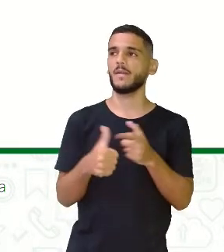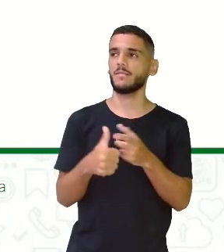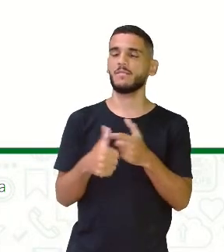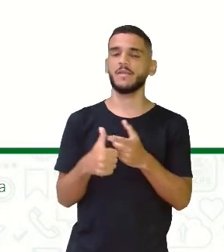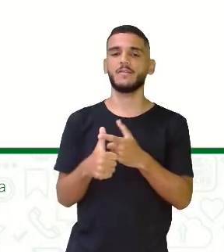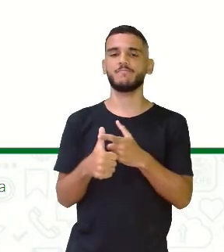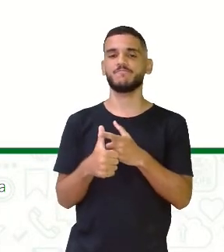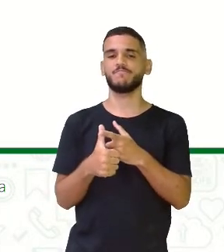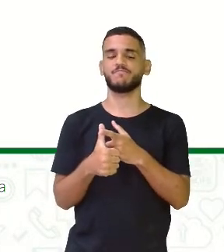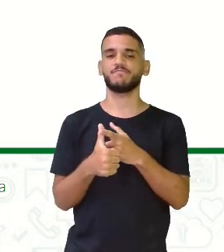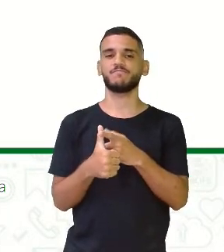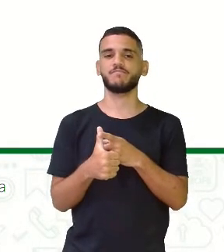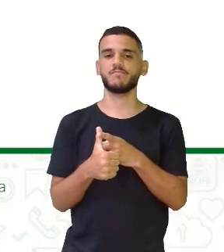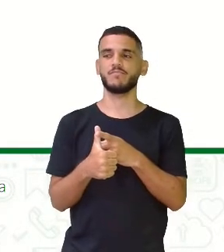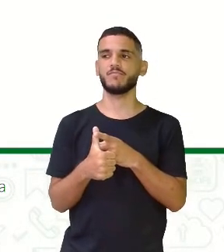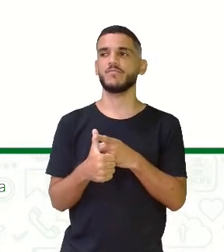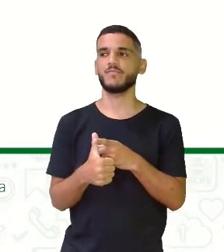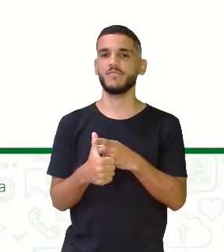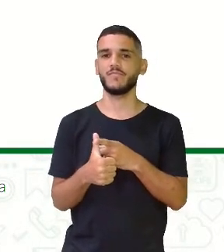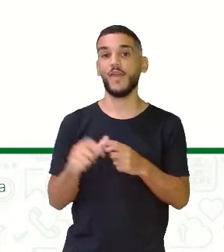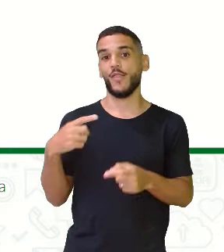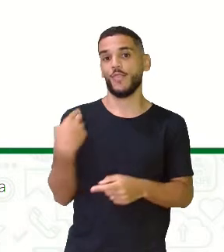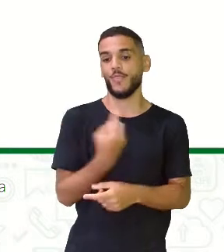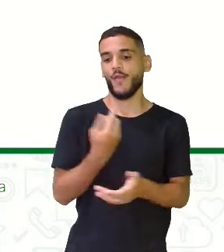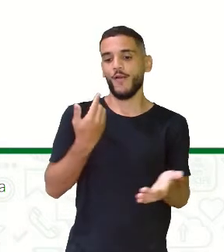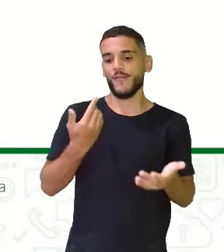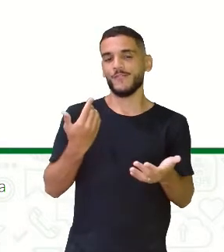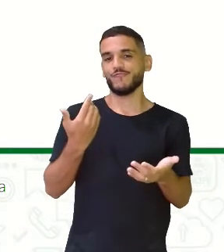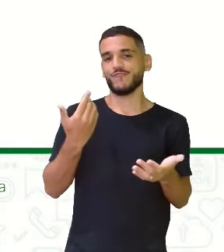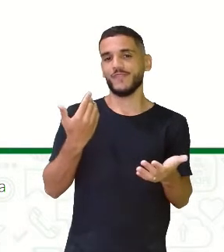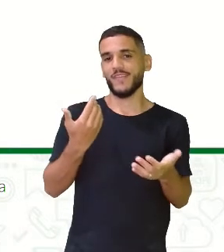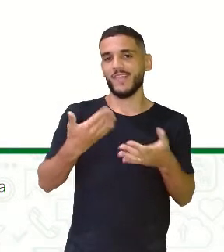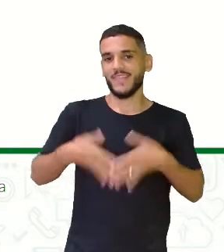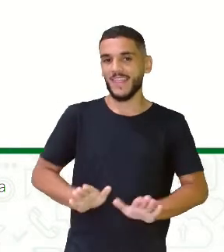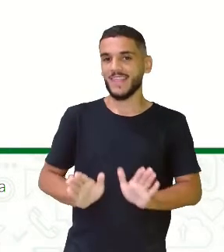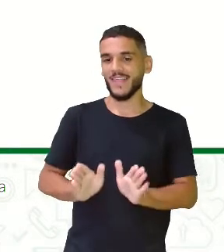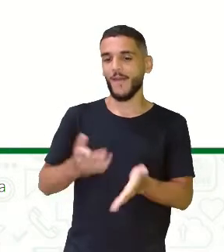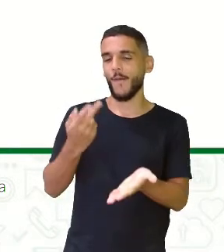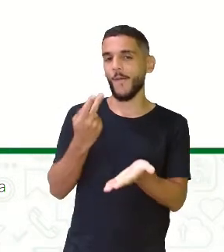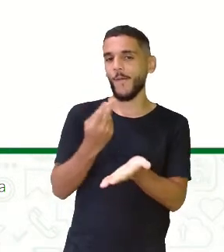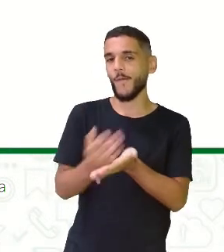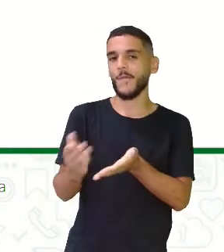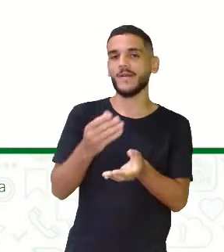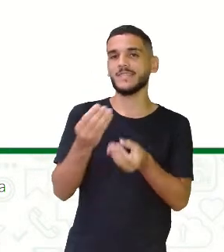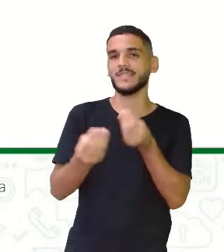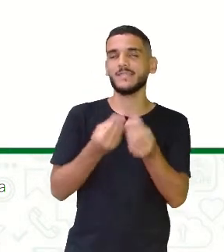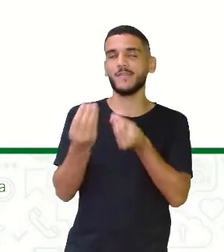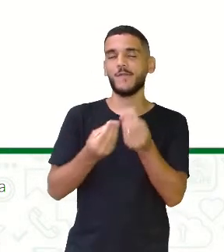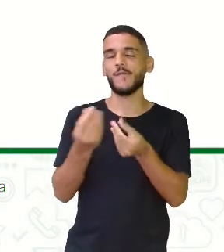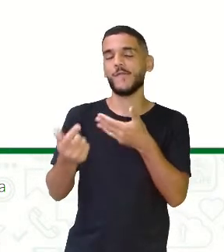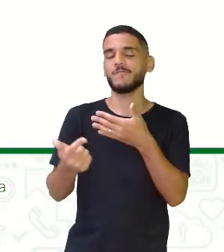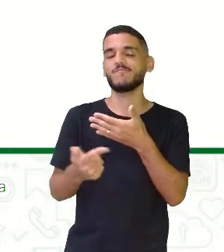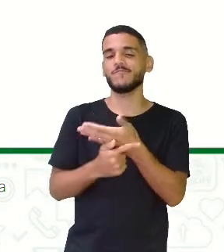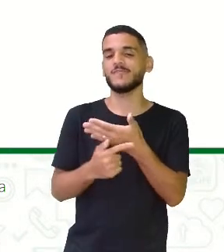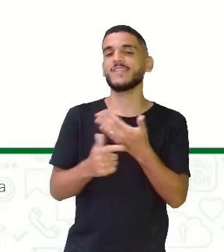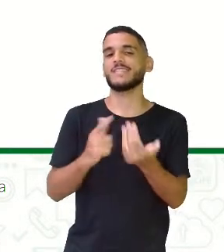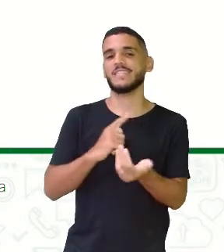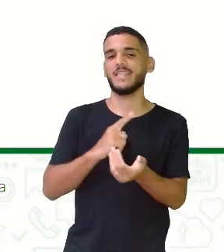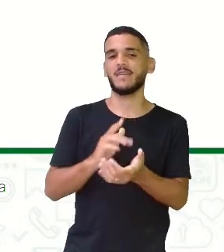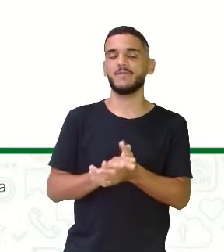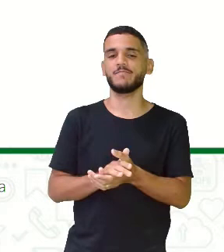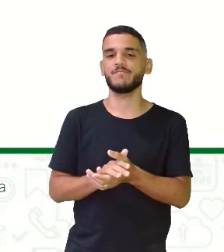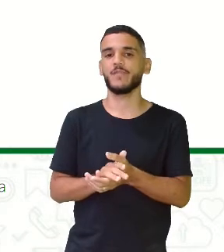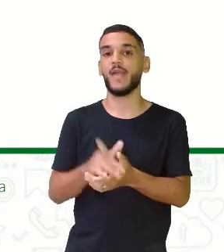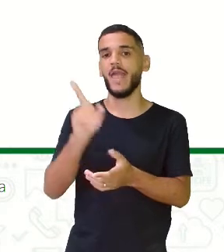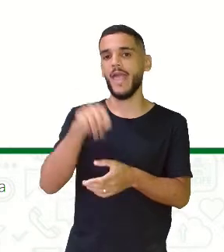Esse é o que a gente nasce já coloca ele para funcionar, que é o sistema respiratório. Então, ele captura o